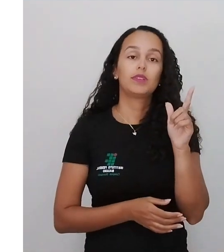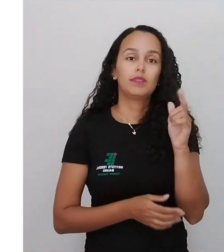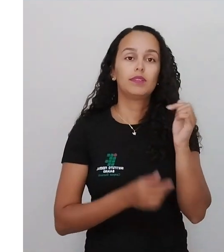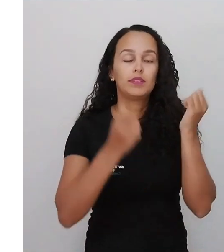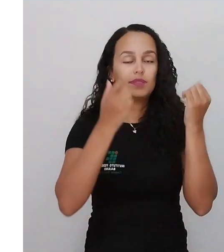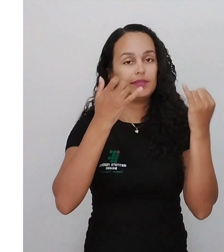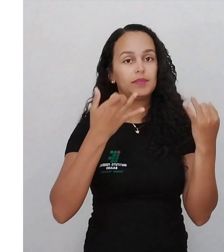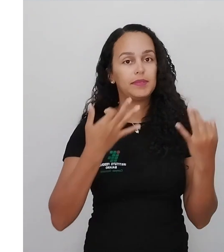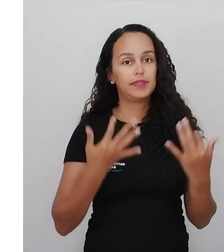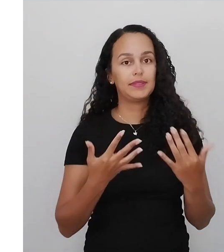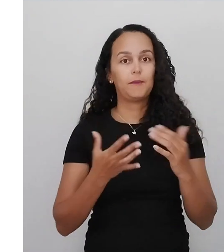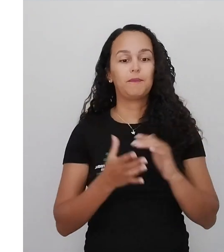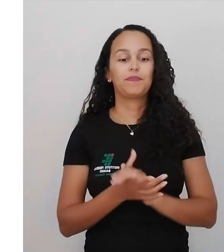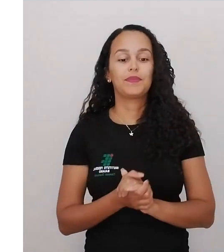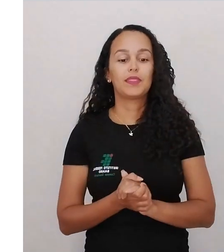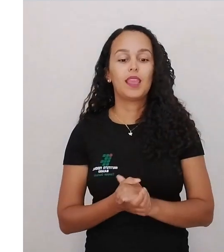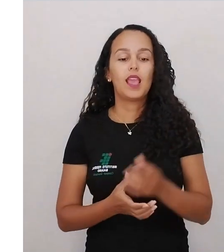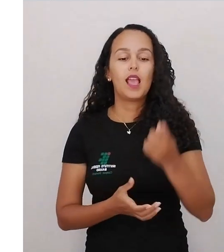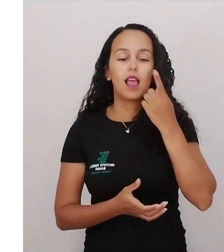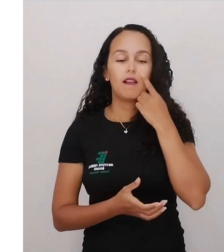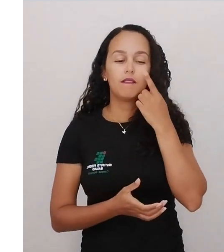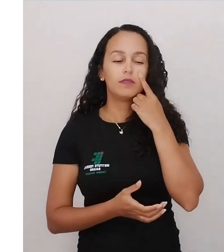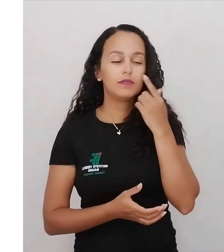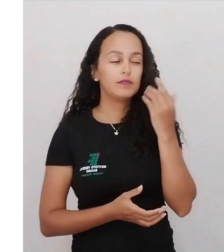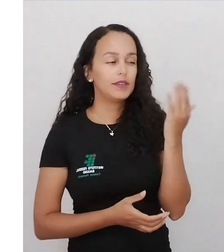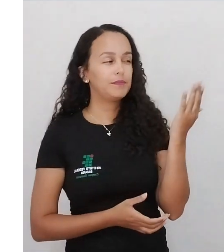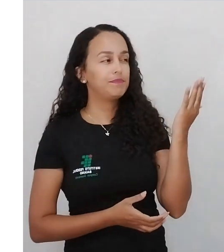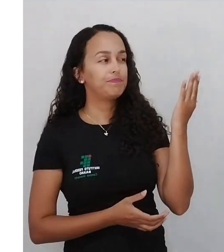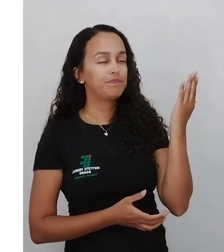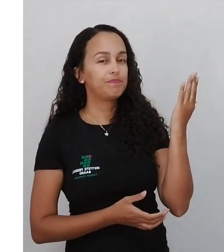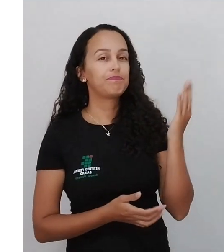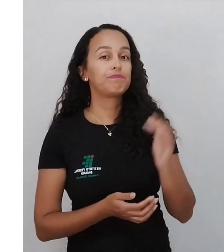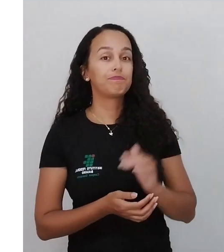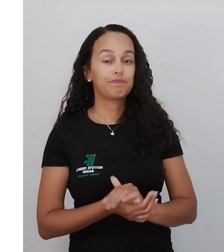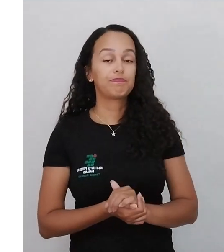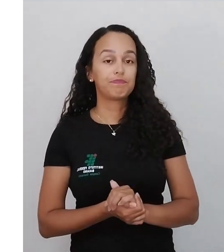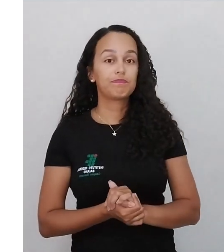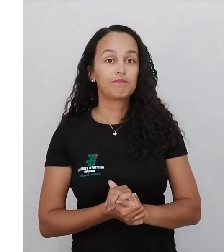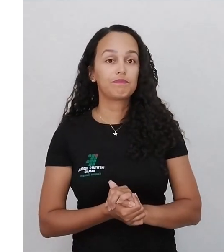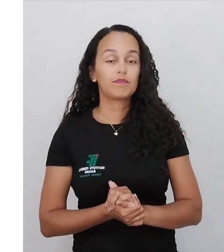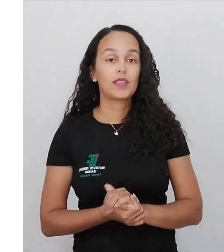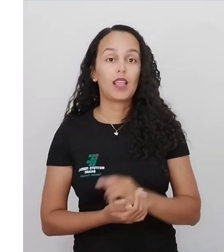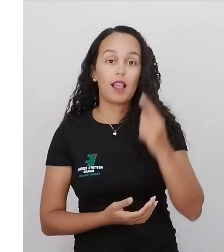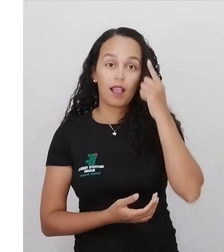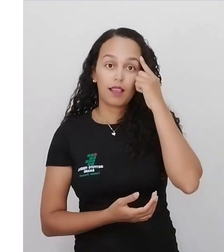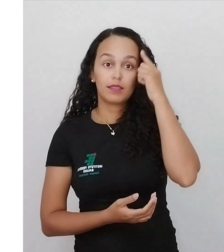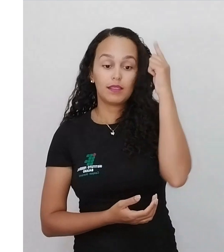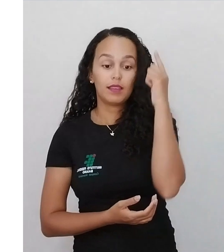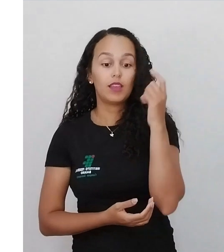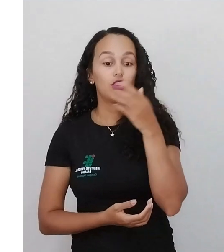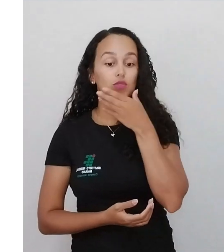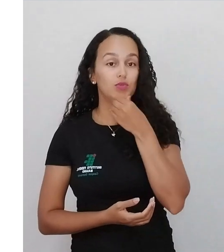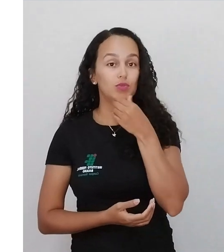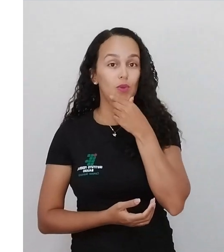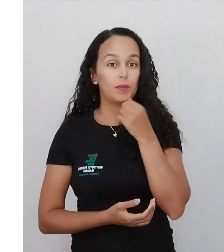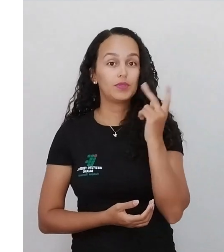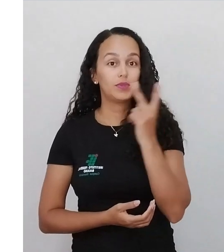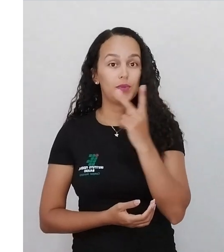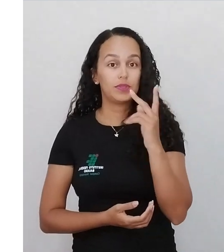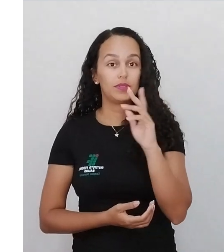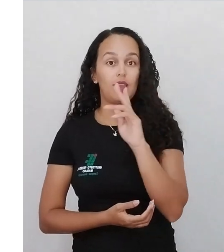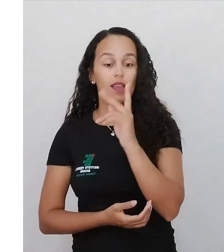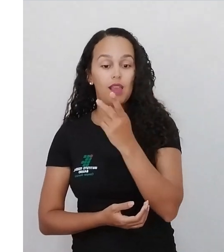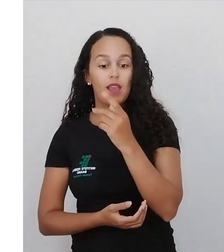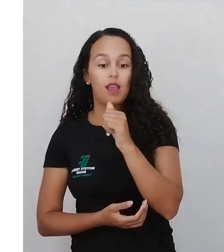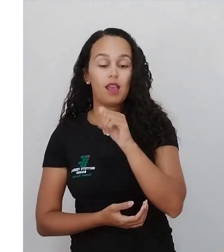explicação. Aqui na imagem a gente vê basicamente o que a ideia de Haldane e Oparin trazia, né? Então a gente